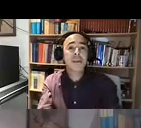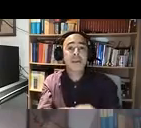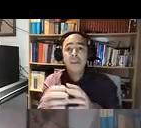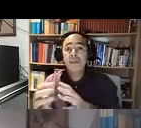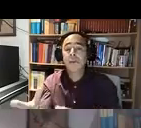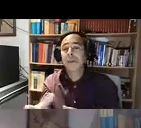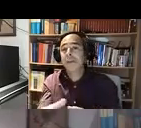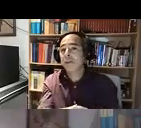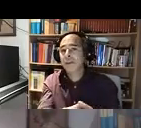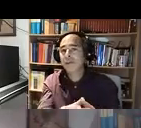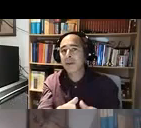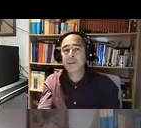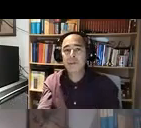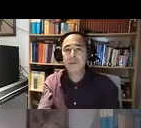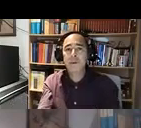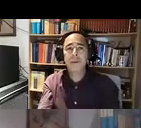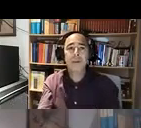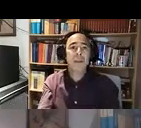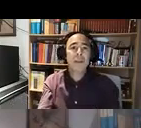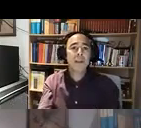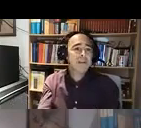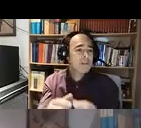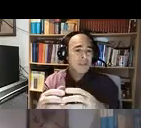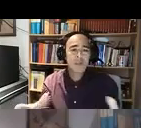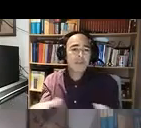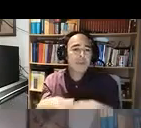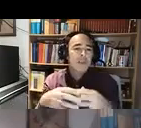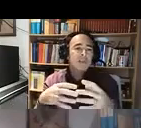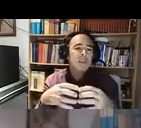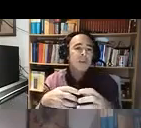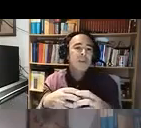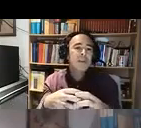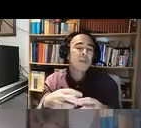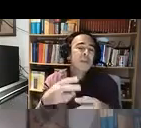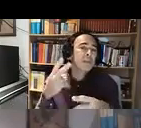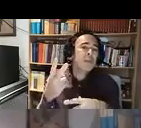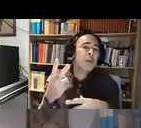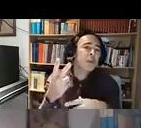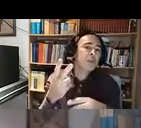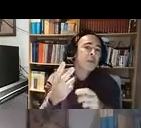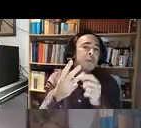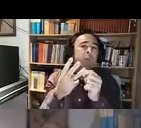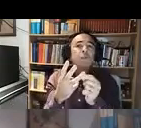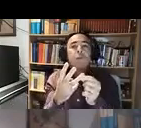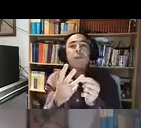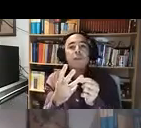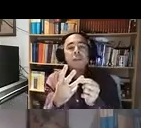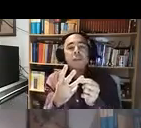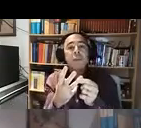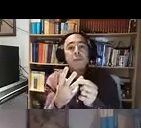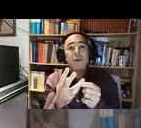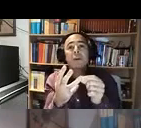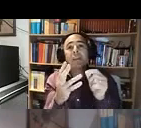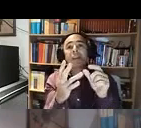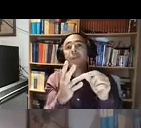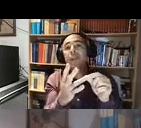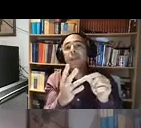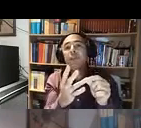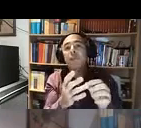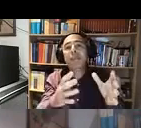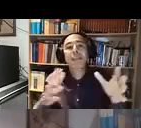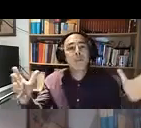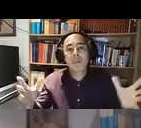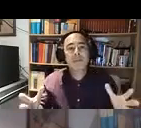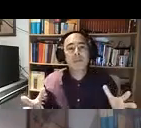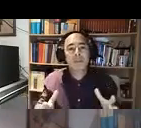frequentemente a ele as grandes ofertas ela faz ofertas muito fortes exemplo quantas vezes aparecer o presente na compra de dois filmes têm perfumar